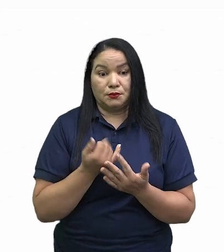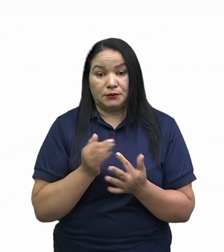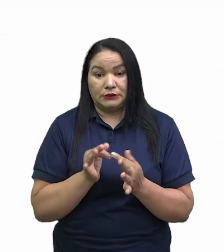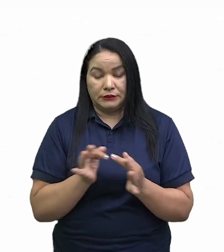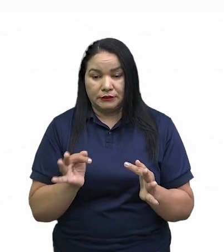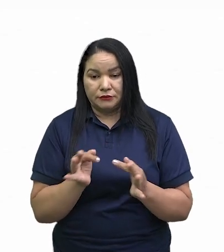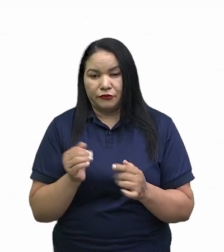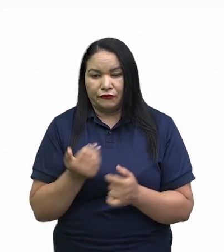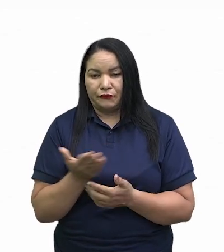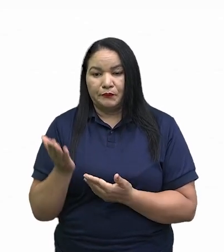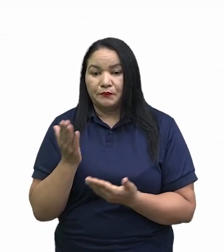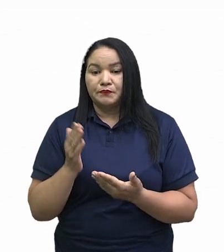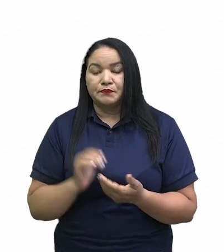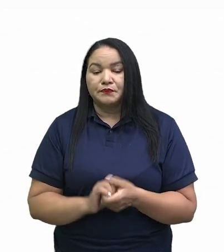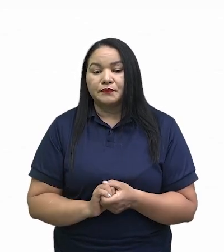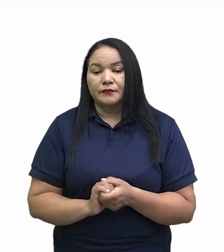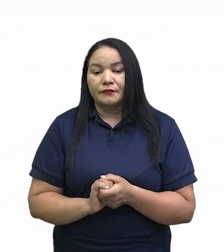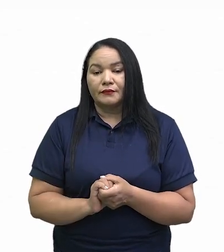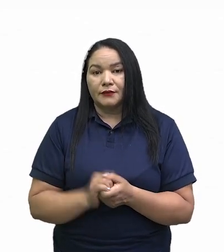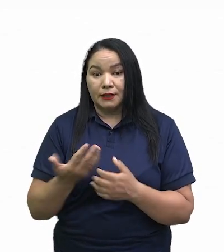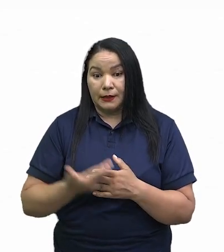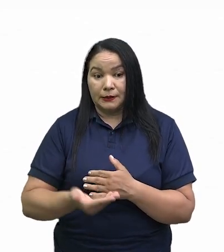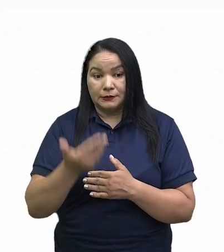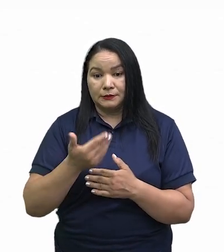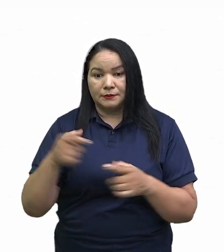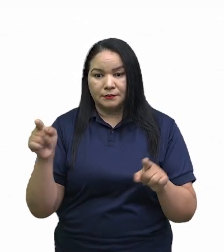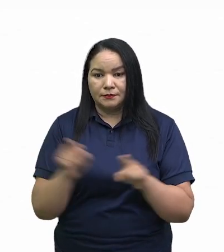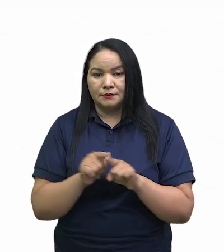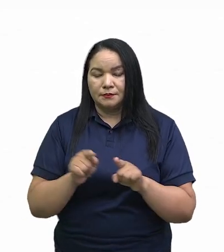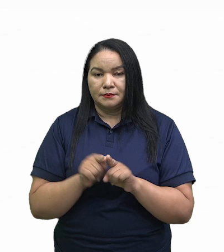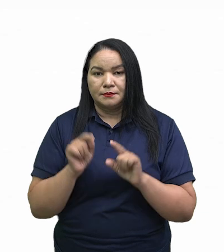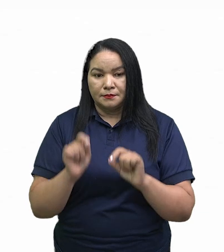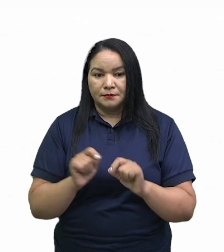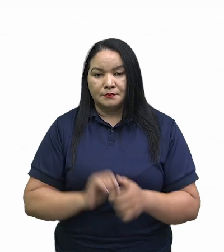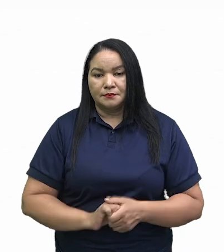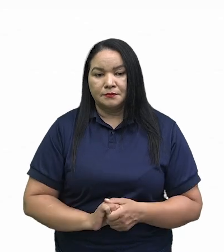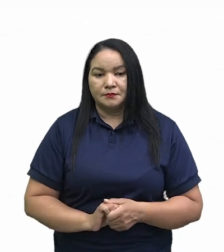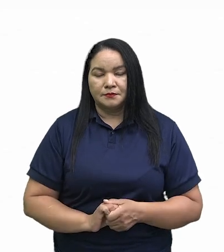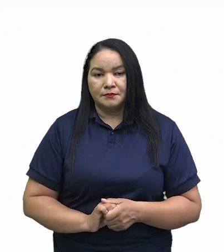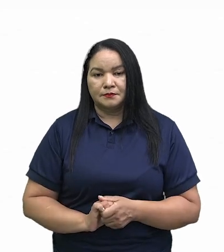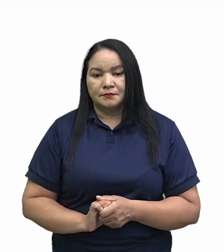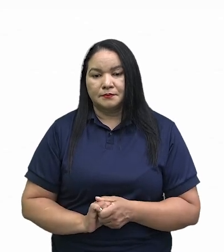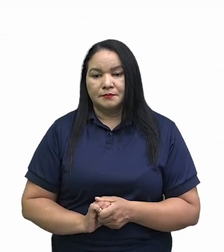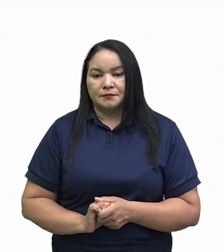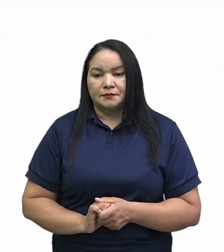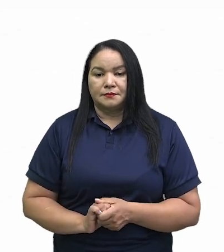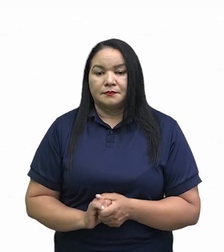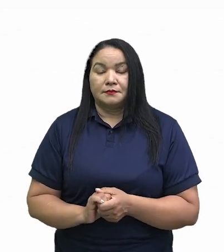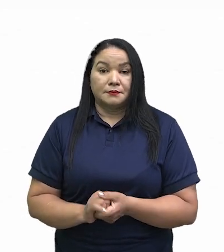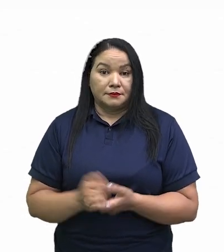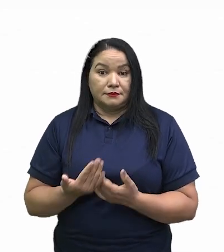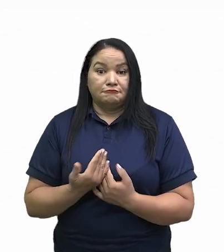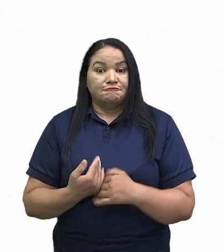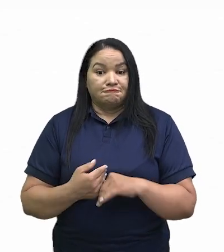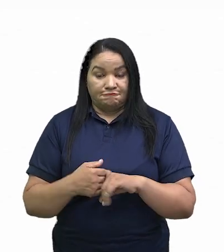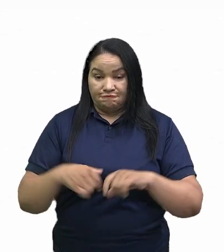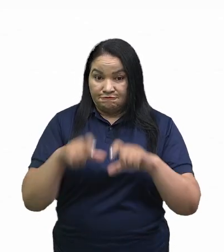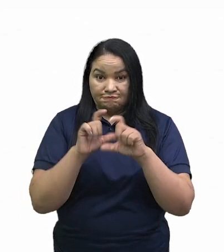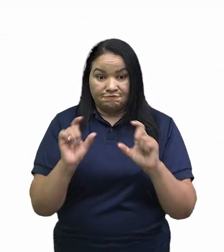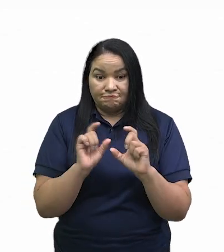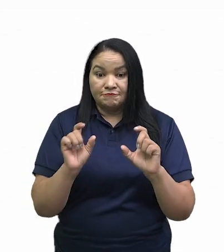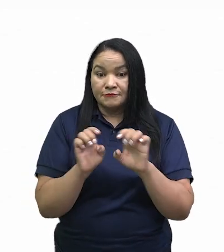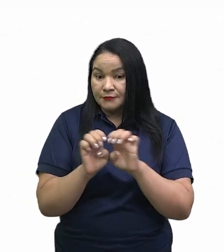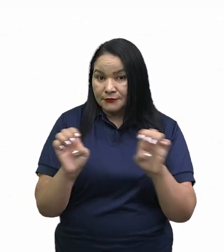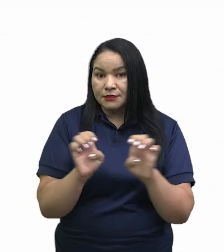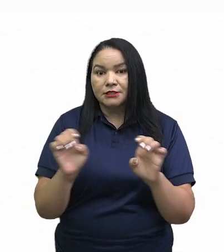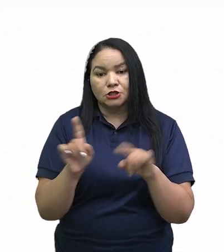bem trabalhada. Até porque mais lá na frente, nós vamos estar trabalhando com fórmula, e é o que se vê muito.